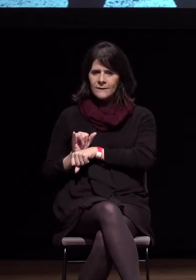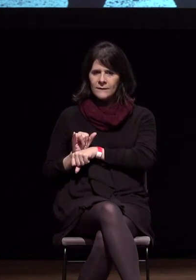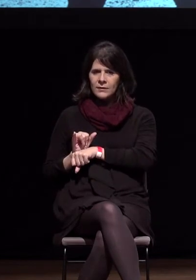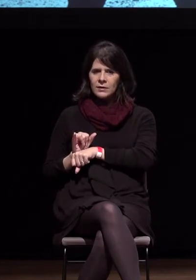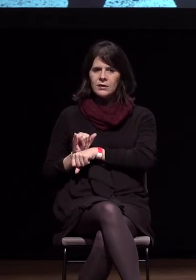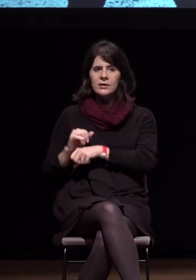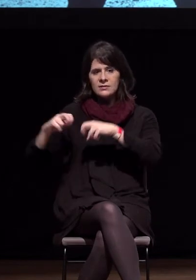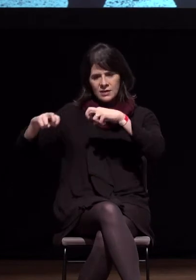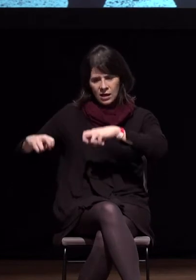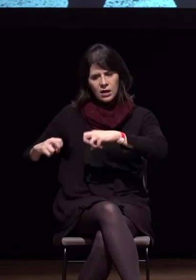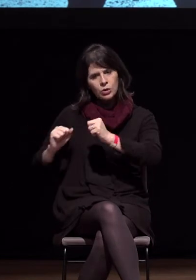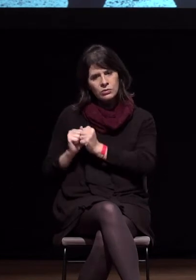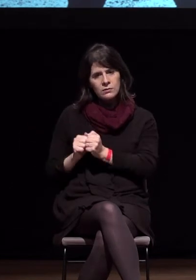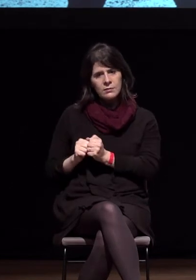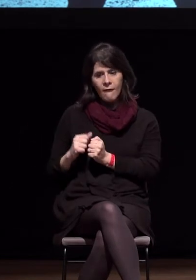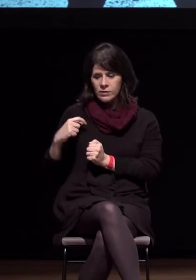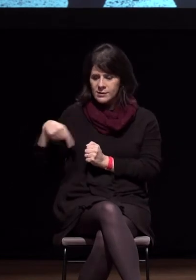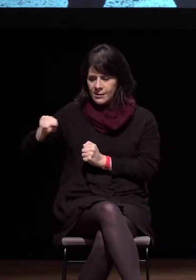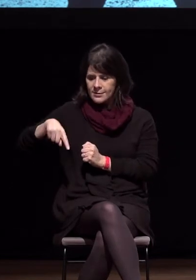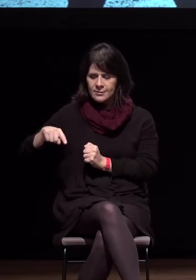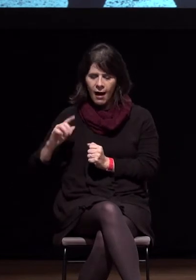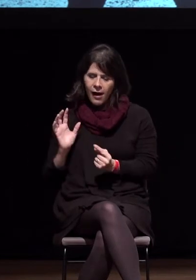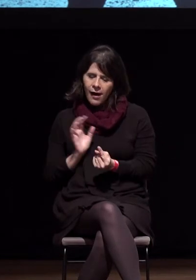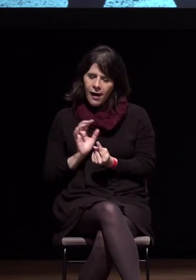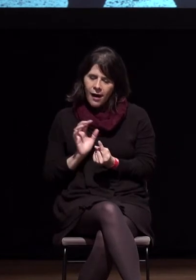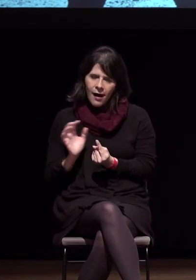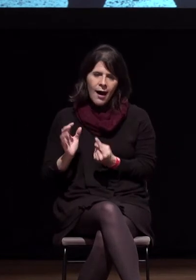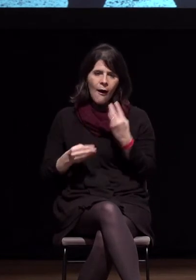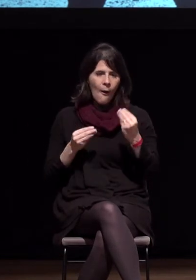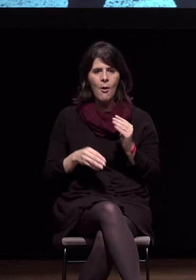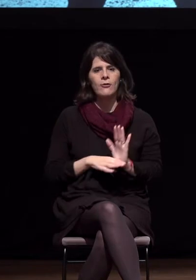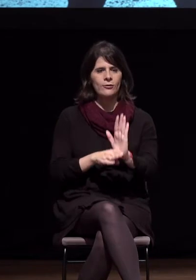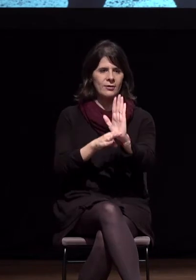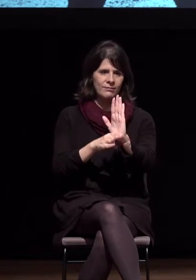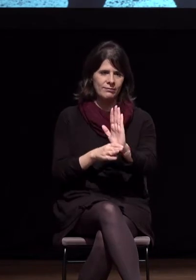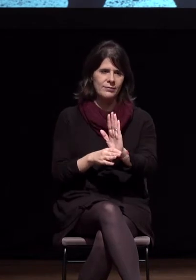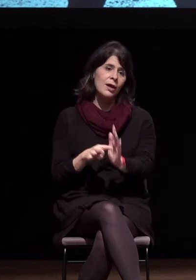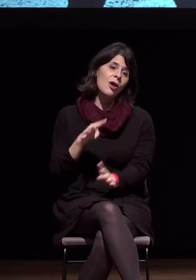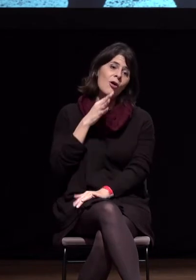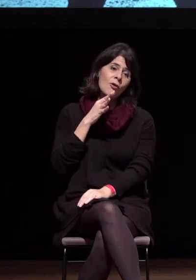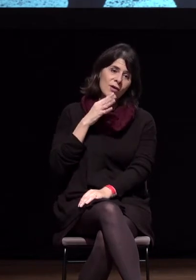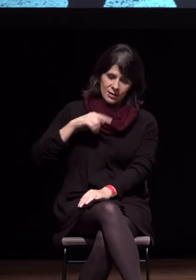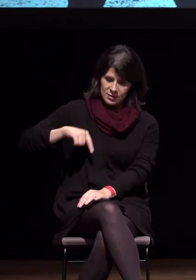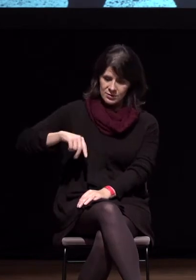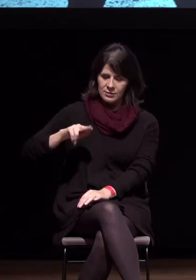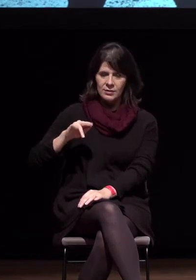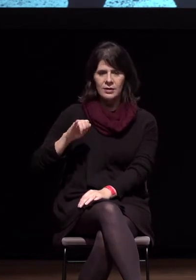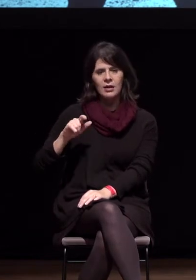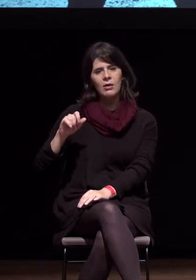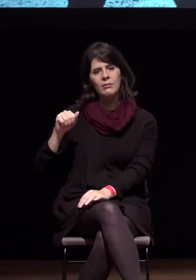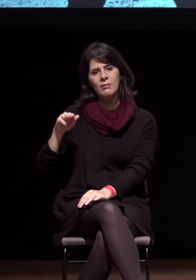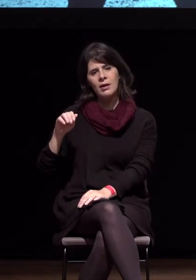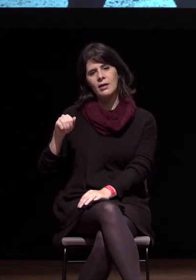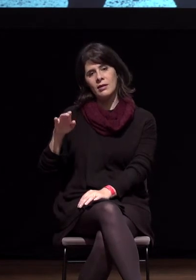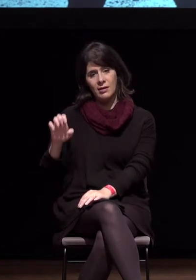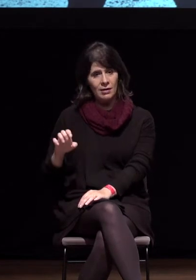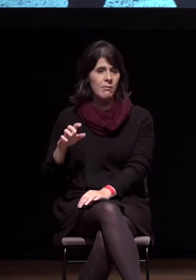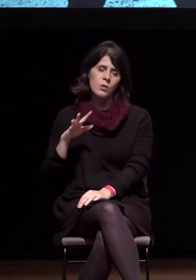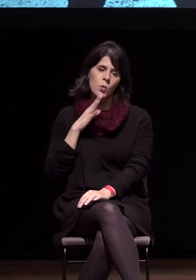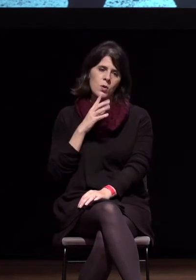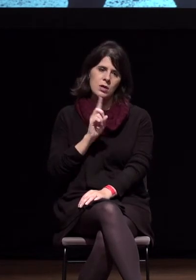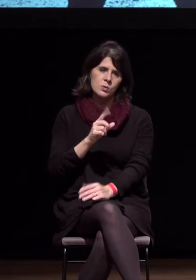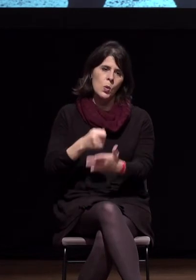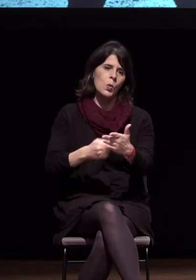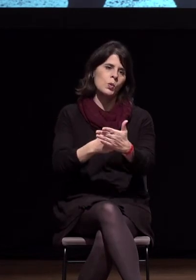pressionado mesmo a colaborar com isso. Assim, eu conheço Quilombac, mas eu não conheço essa luta fortemente, né?